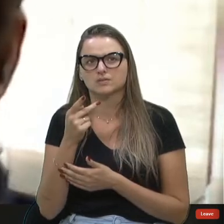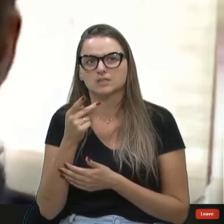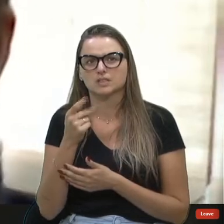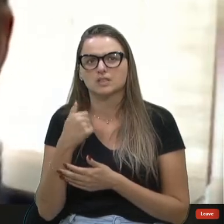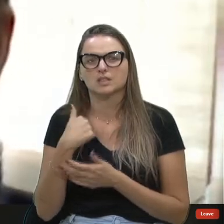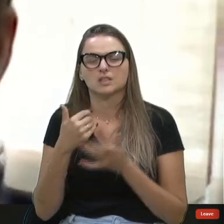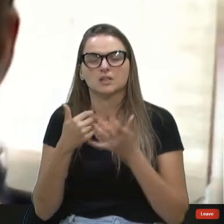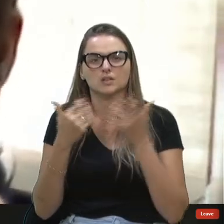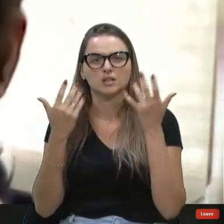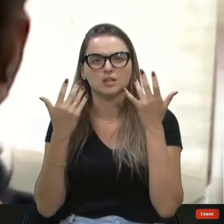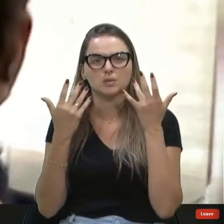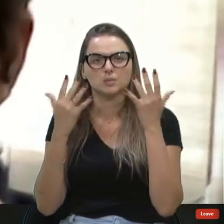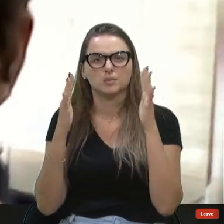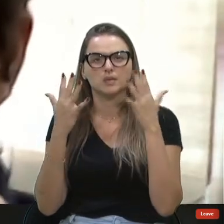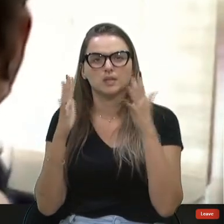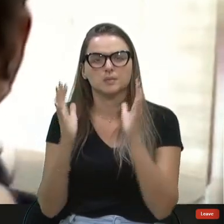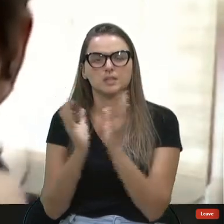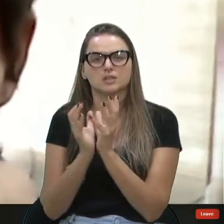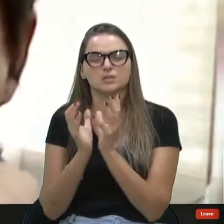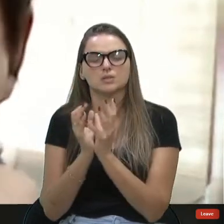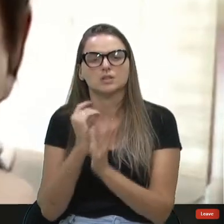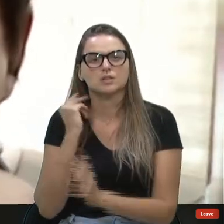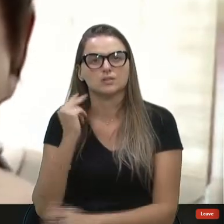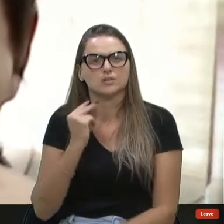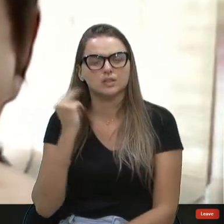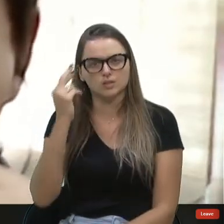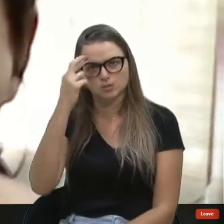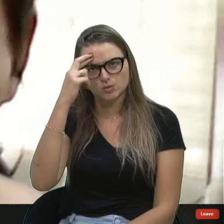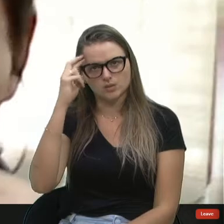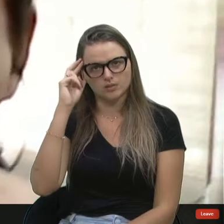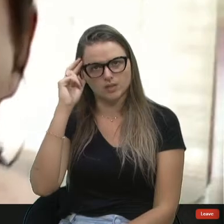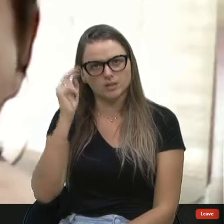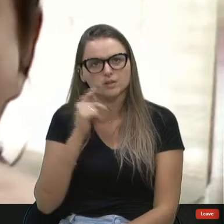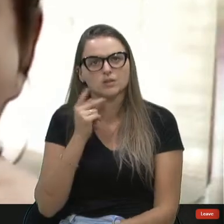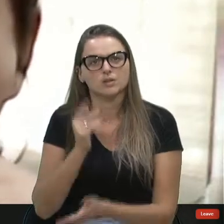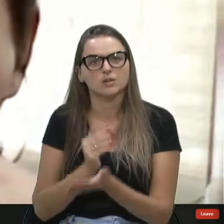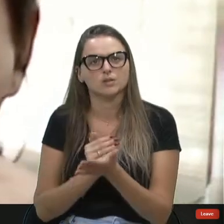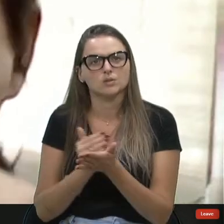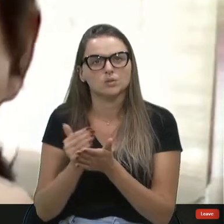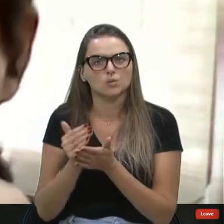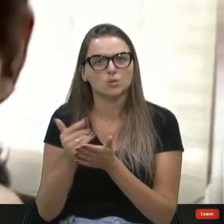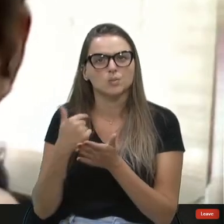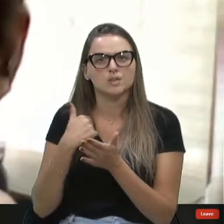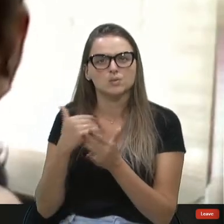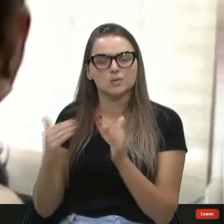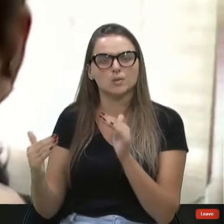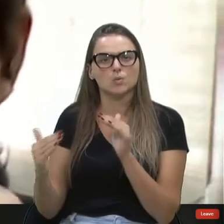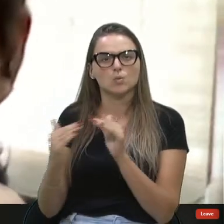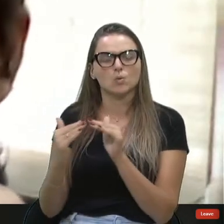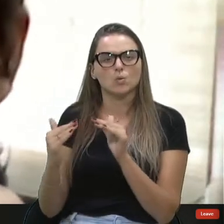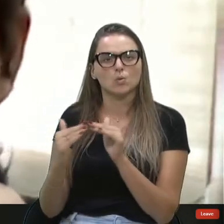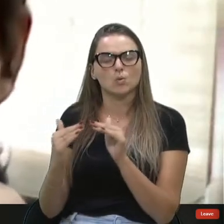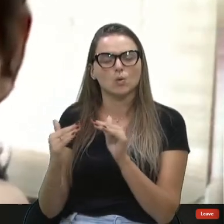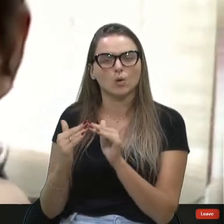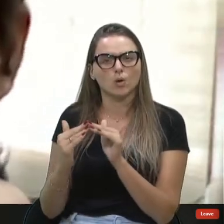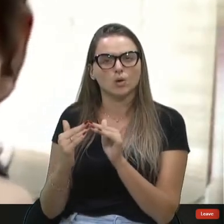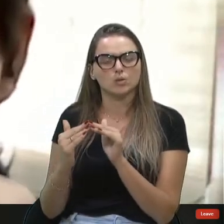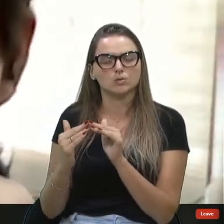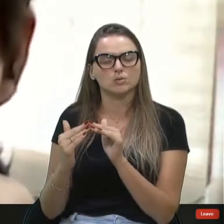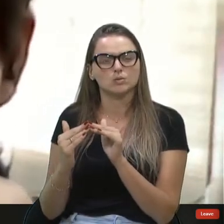o colega Rafael Bueno pela colocação no início. Eu concordo plenamente com todas as